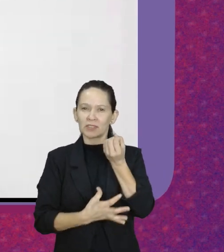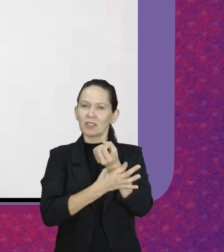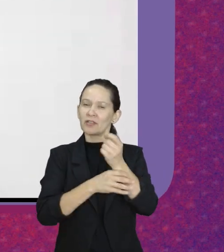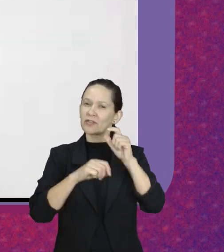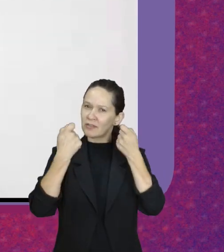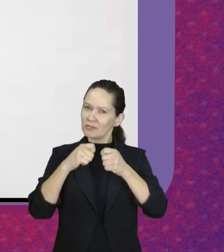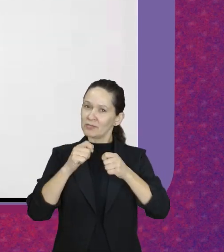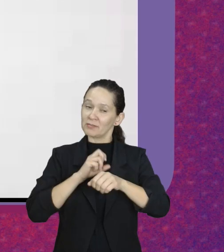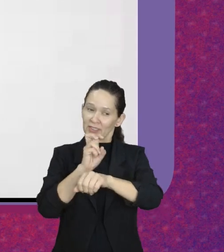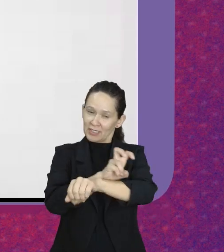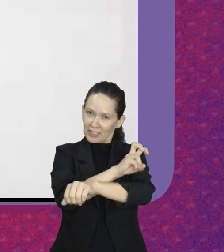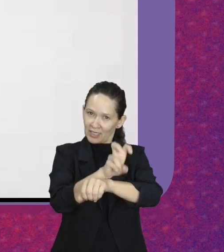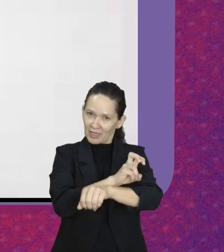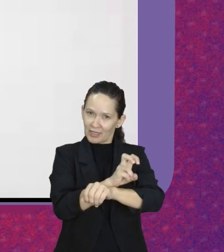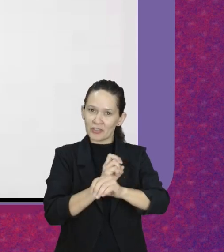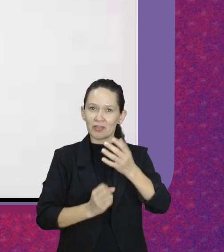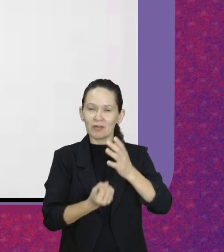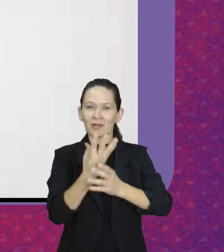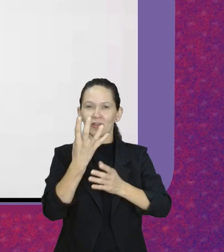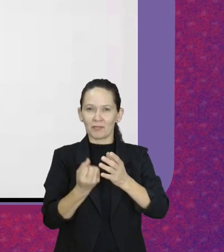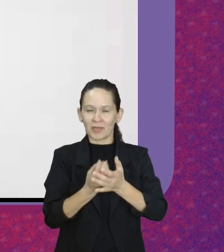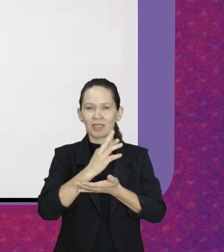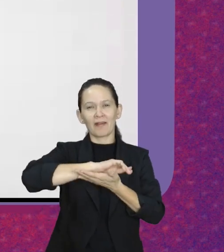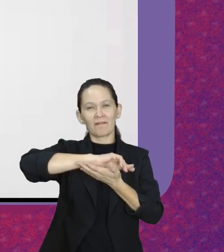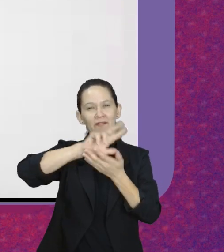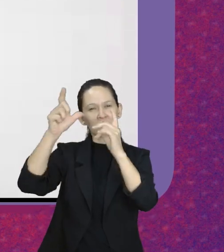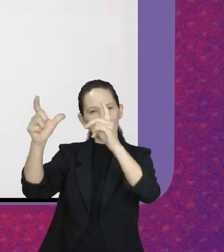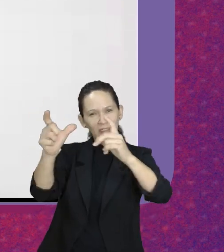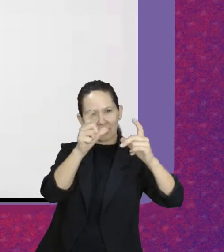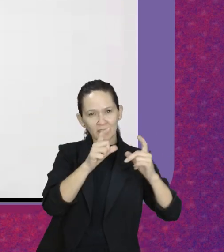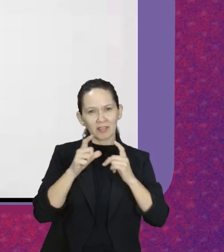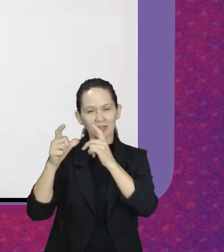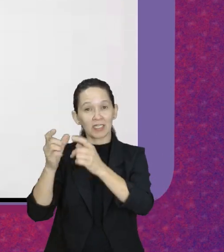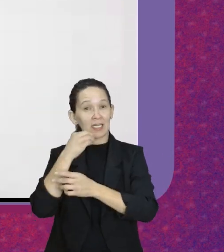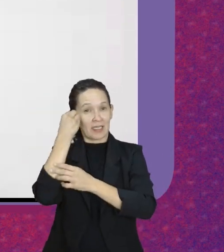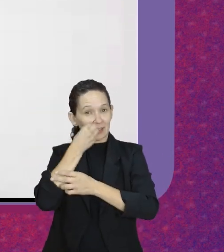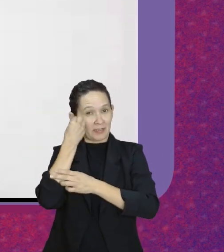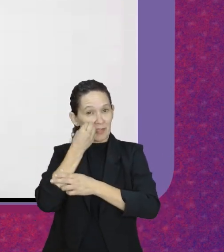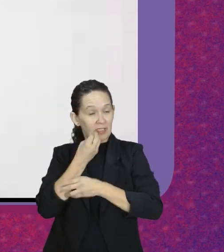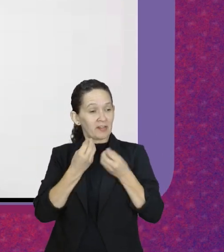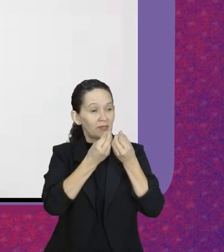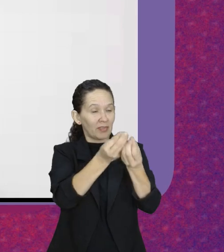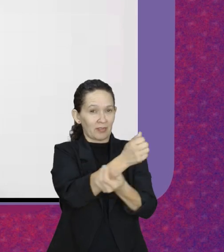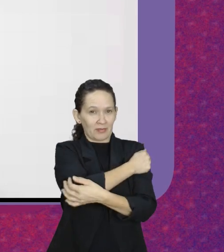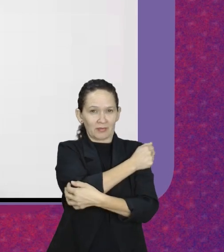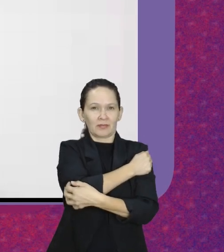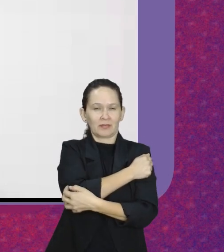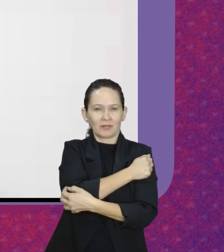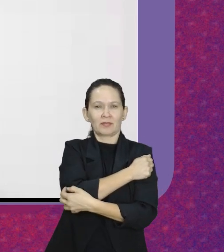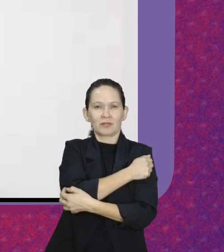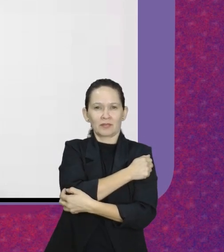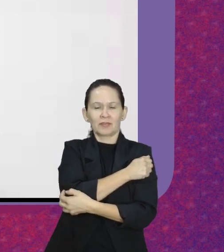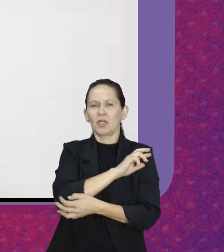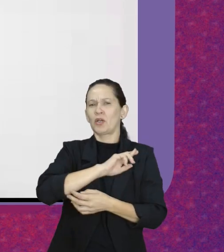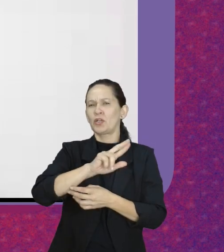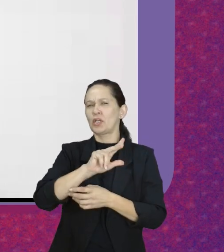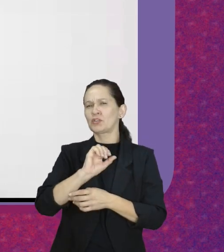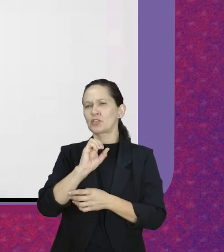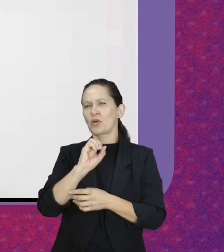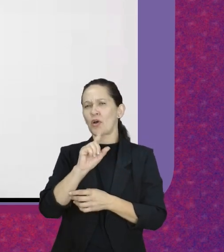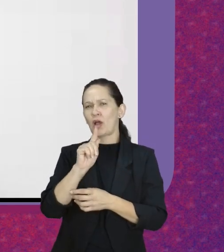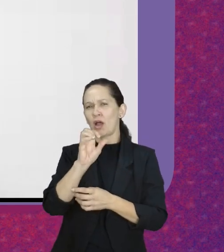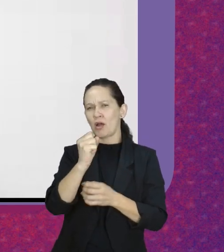para ter creche nos diversos lugares e diversos segmentos, até para as estudantes, não só para, como disse bem a